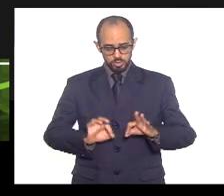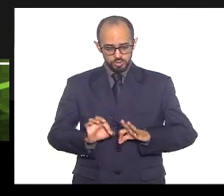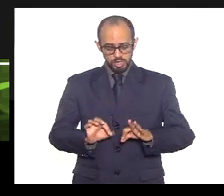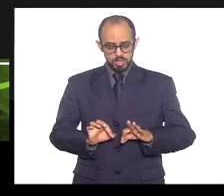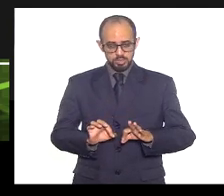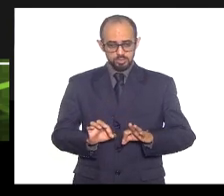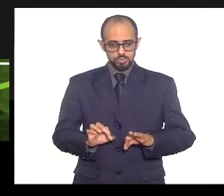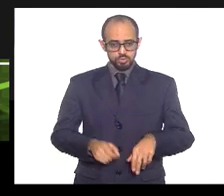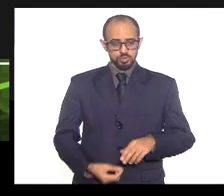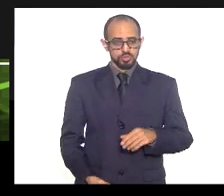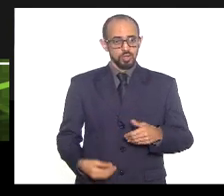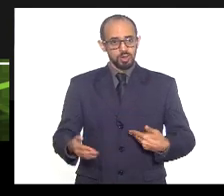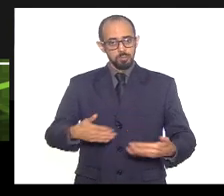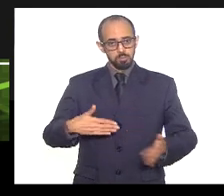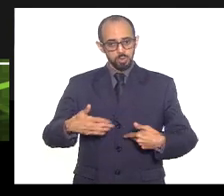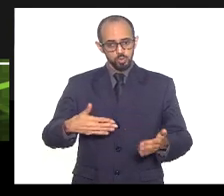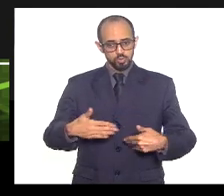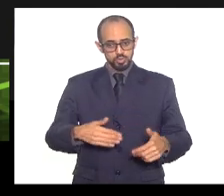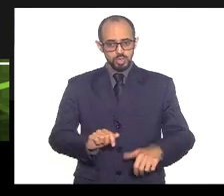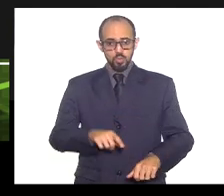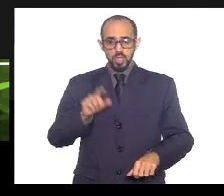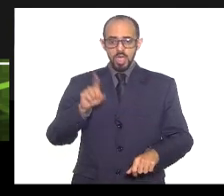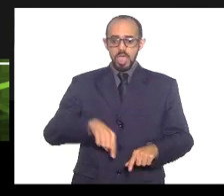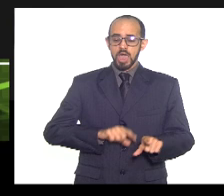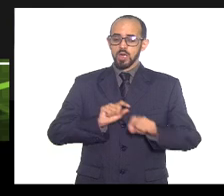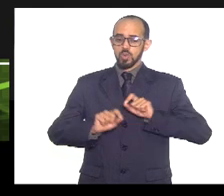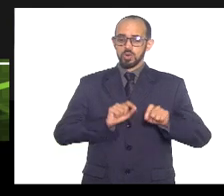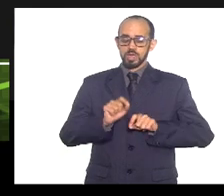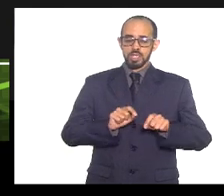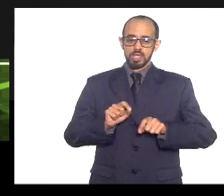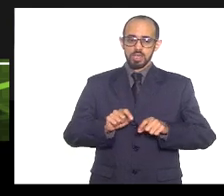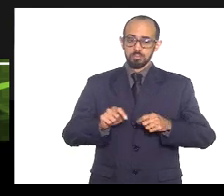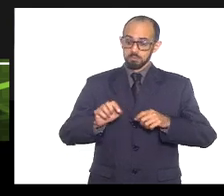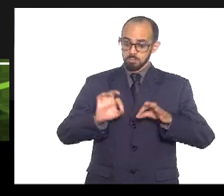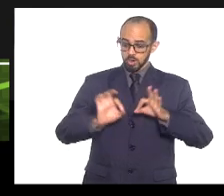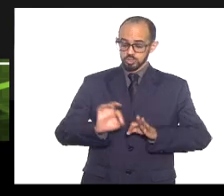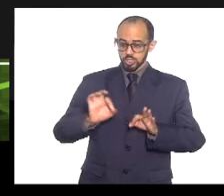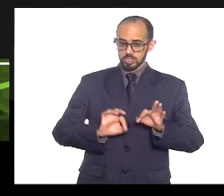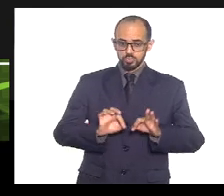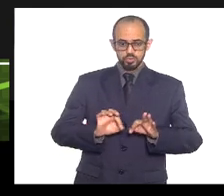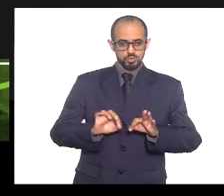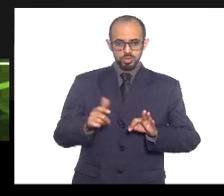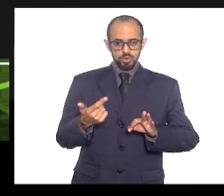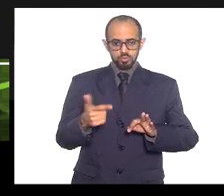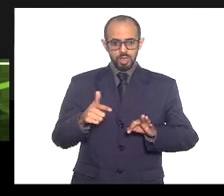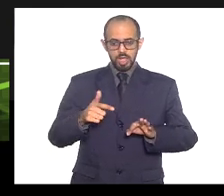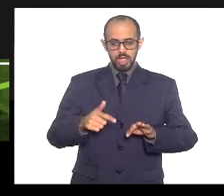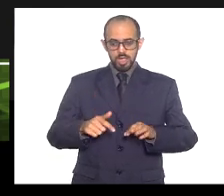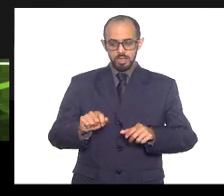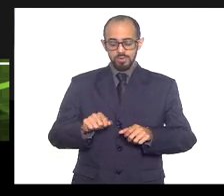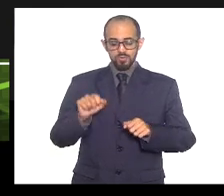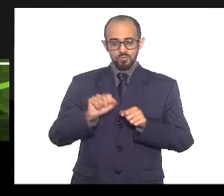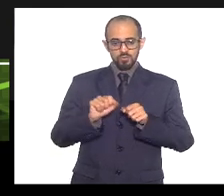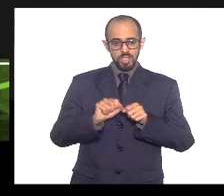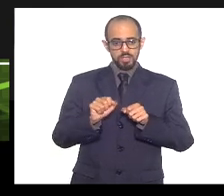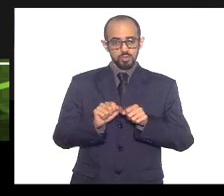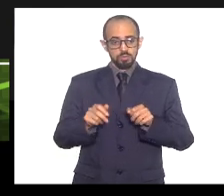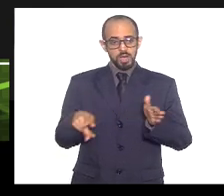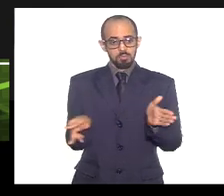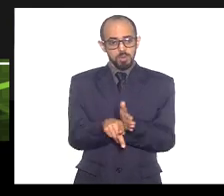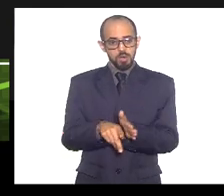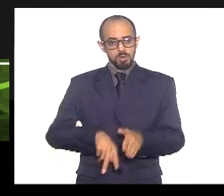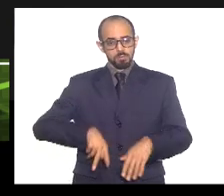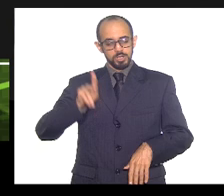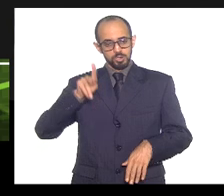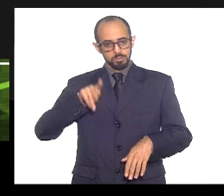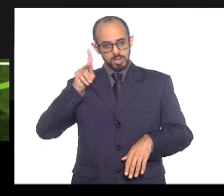os projetos em fase de produção são projetos não operados, né, quer dizer, são projetos operados pela Petrobras. Então,